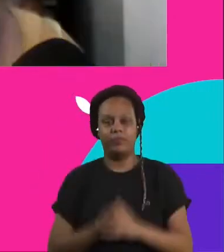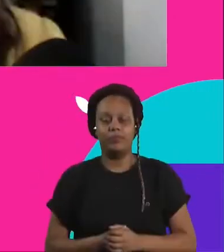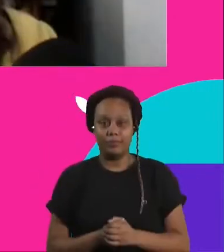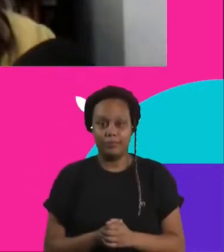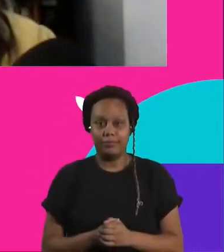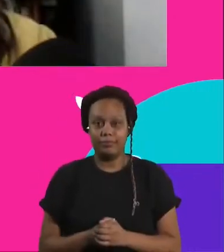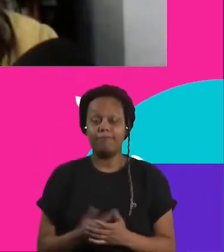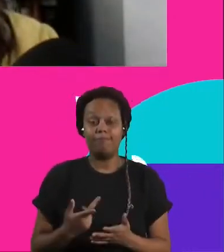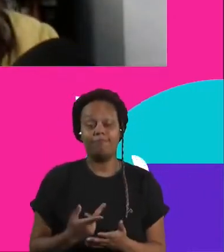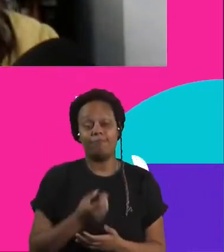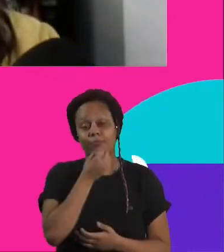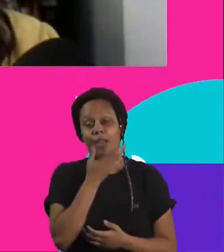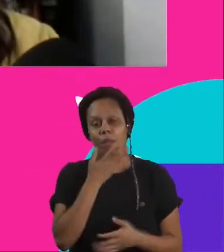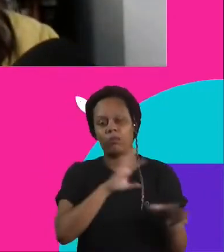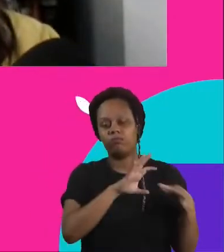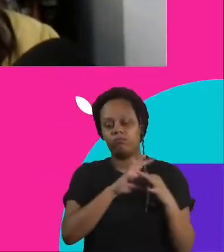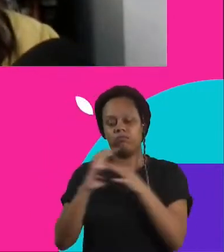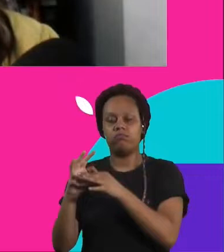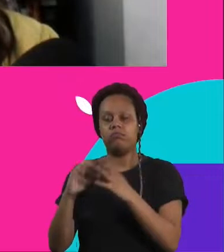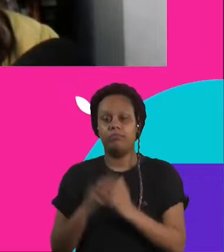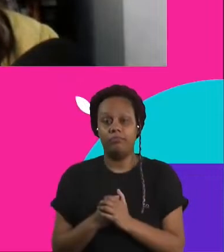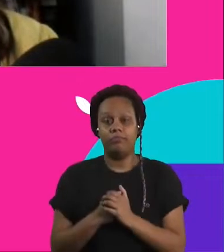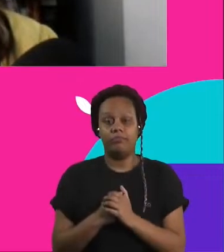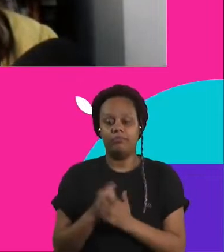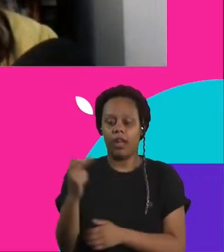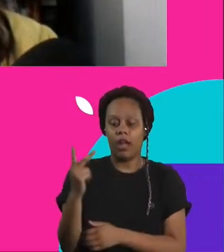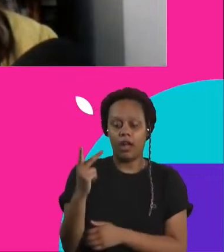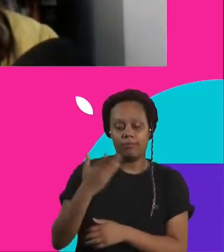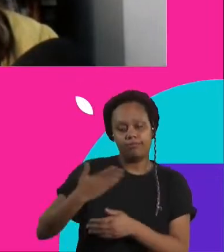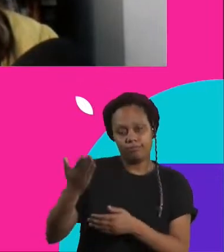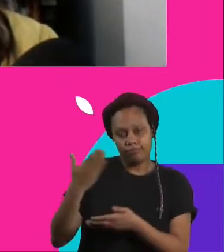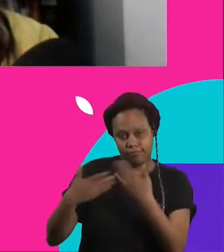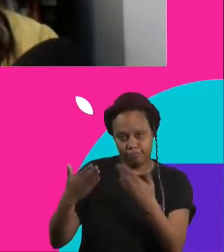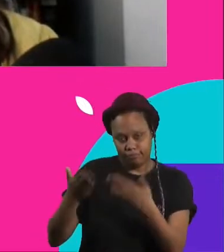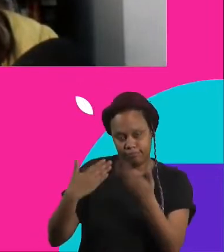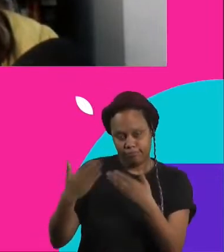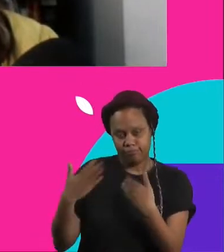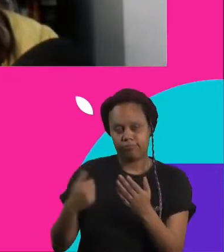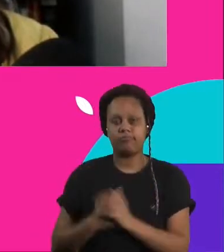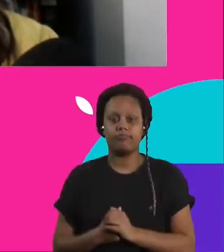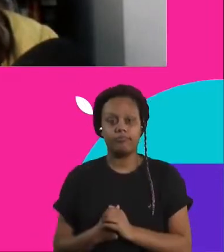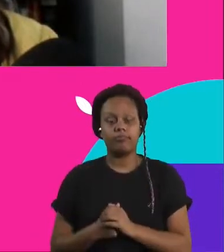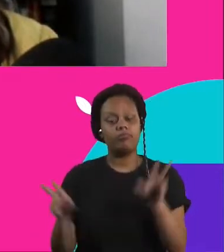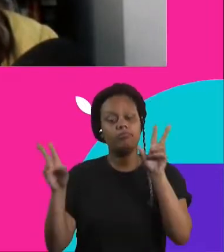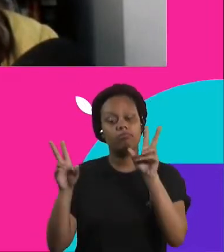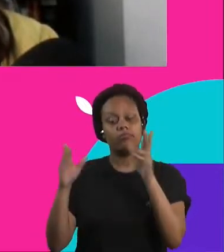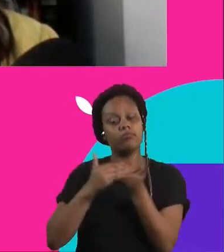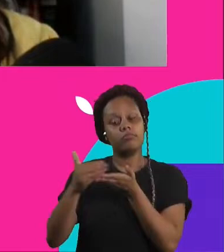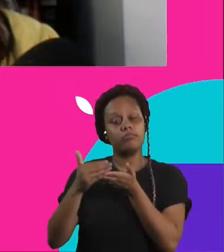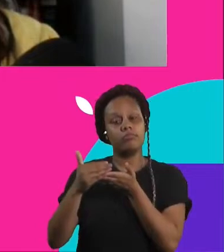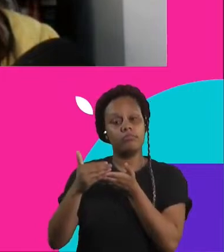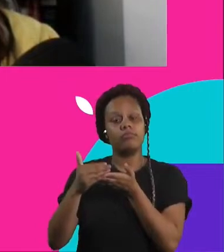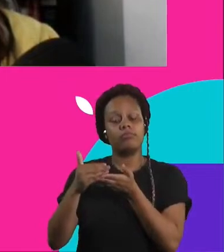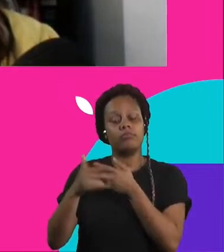E eu acho que vale a gente contextualizar um pouquinho, né, essa nossa conversa, esse nosso bate-papo, justamente a partir de algo que já